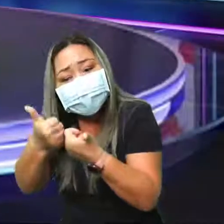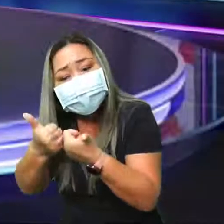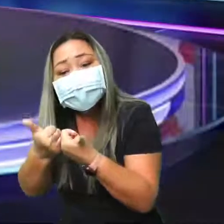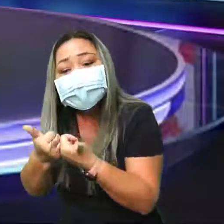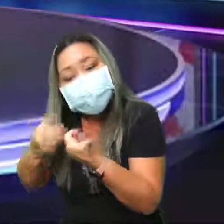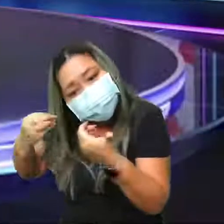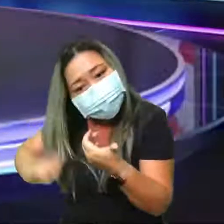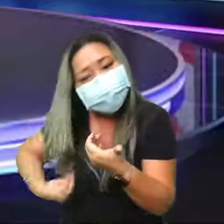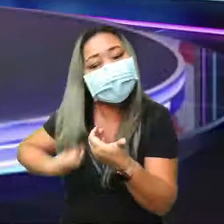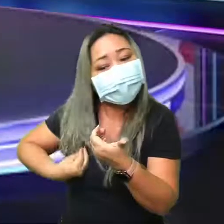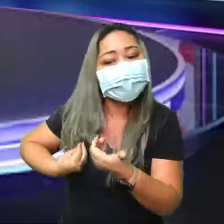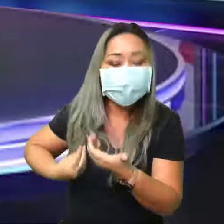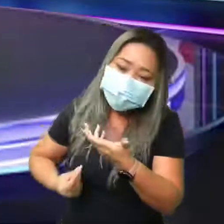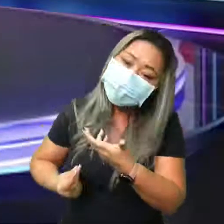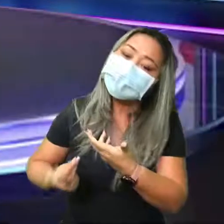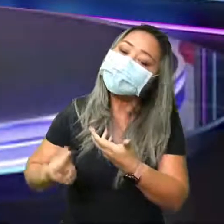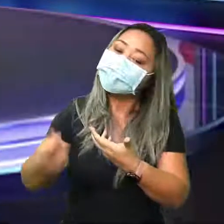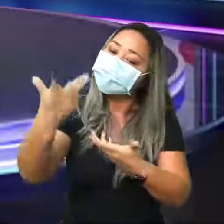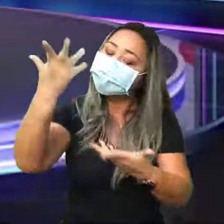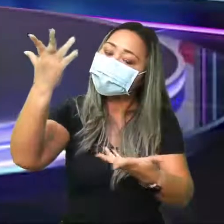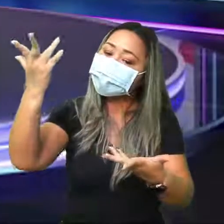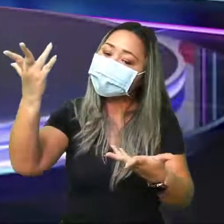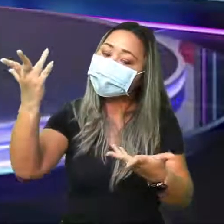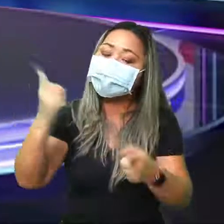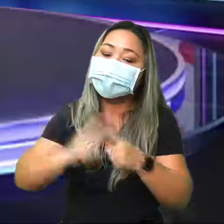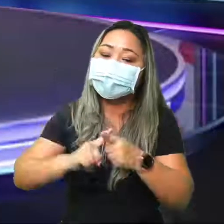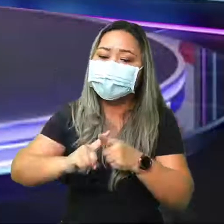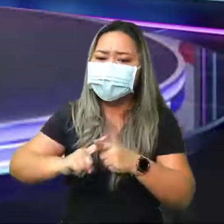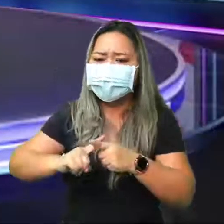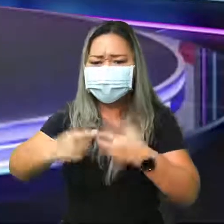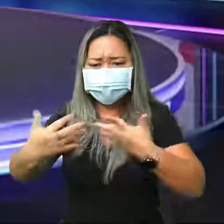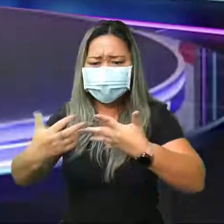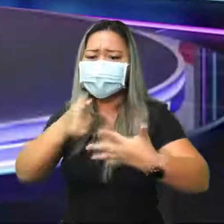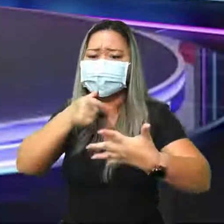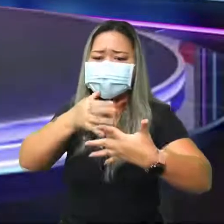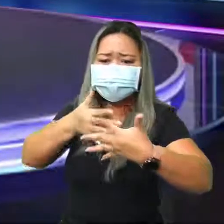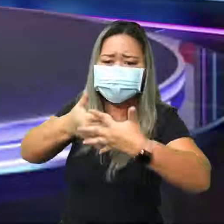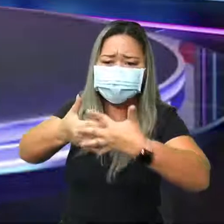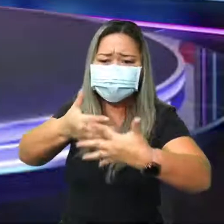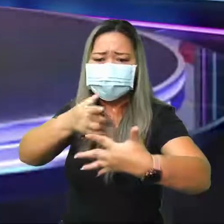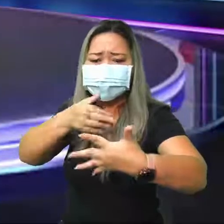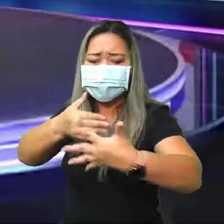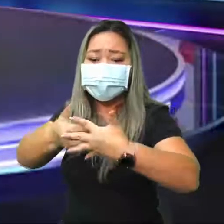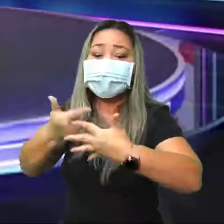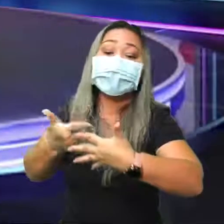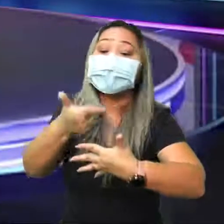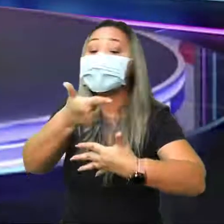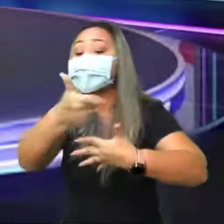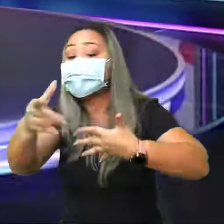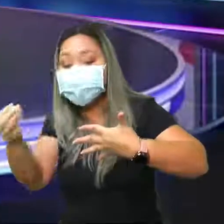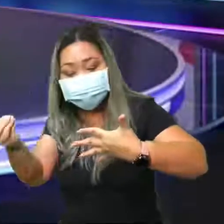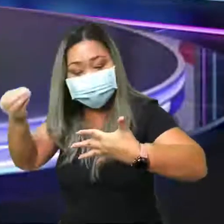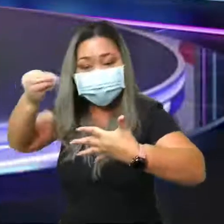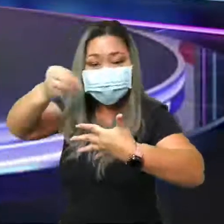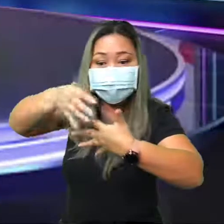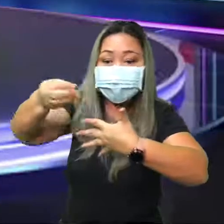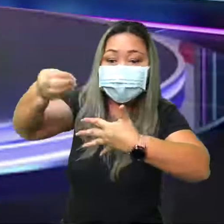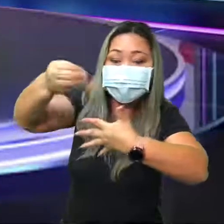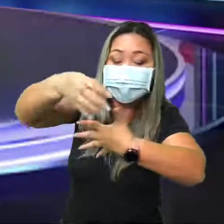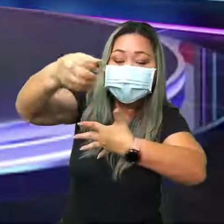para ele sobreviver. Mas aí, com esse represamento, outras duas espécies foram inseridas e